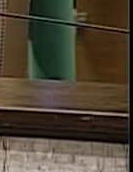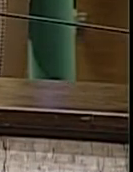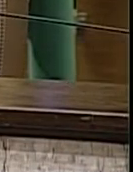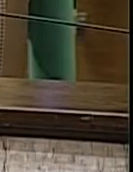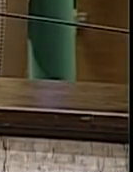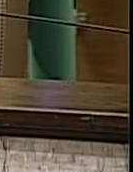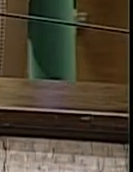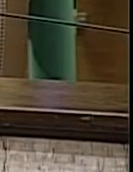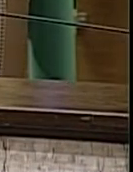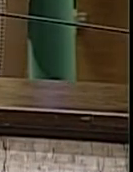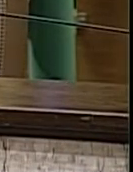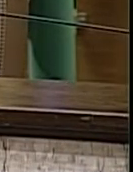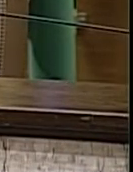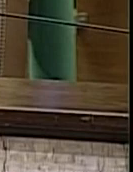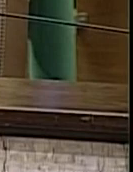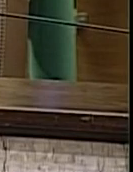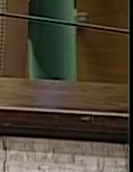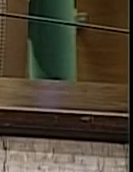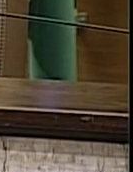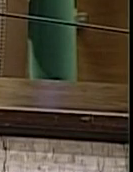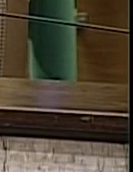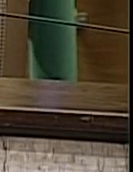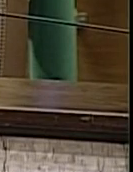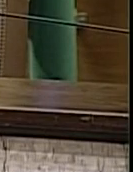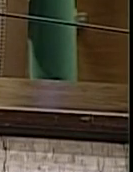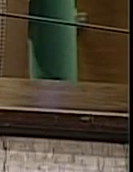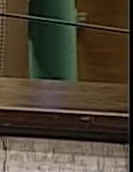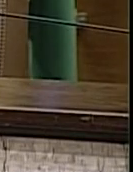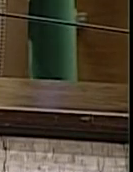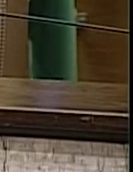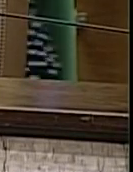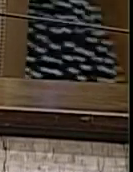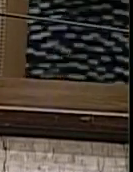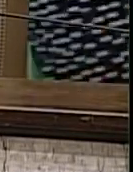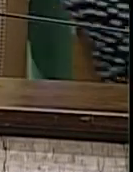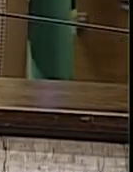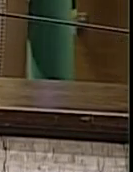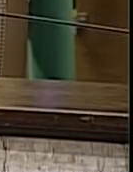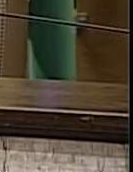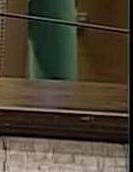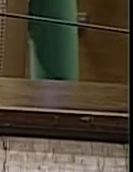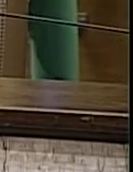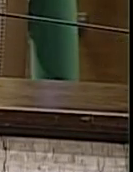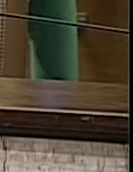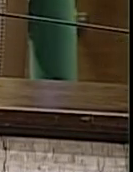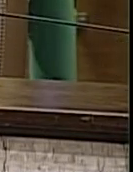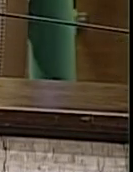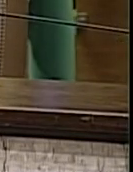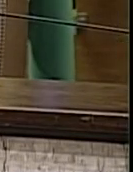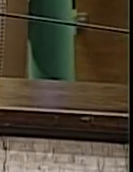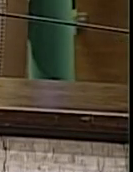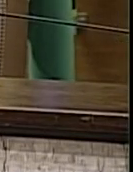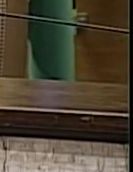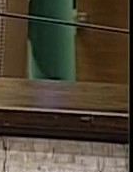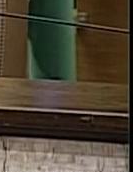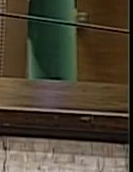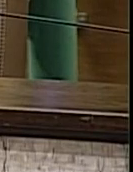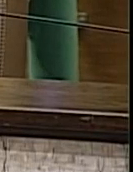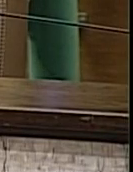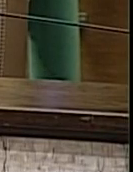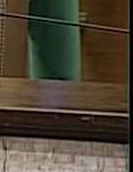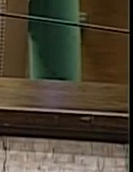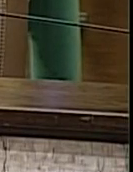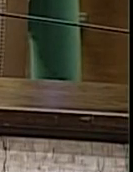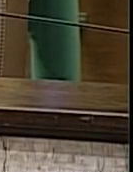1146, de autoria dos deputados Jorge Paz, Gorete Reis e Luciano Pimentel. Congratulações ao excelentíssimo senhor Tiago